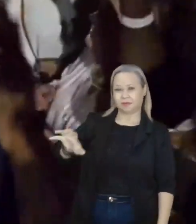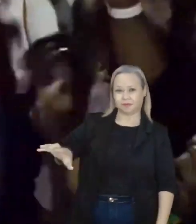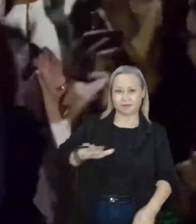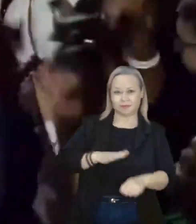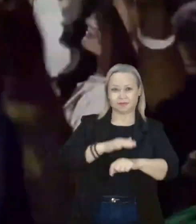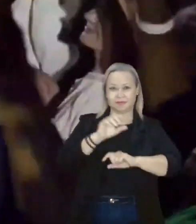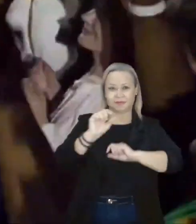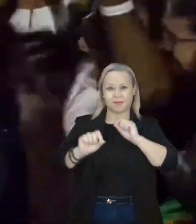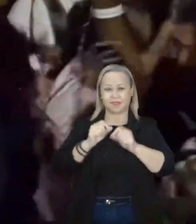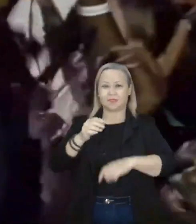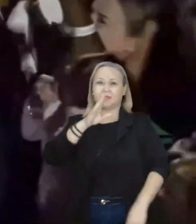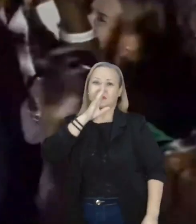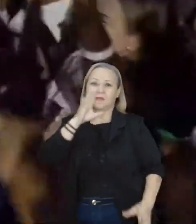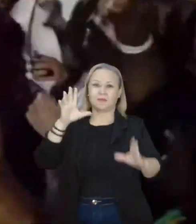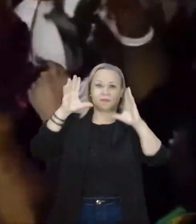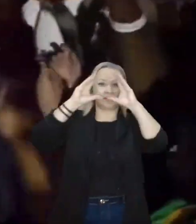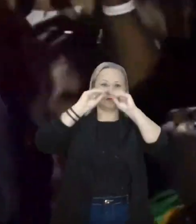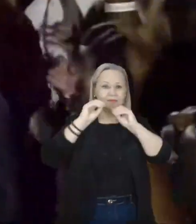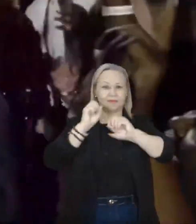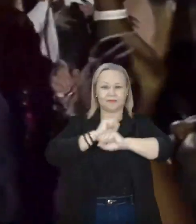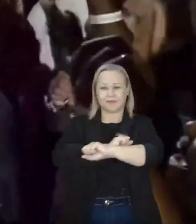Eu tô no silêncio da noite.